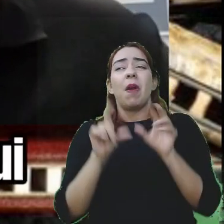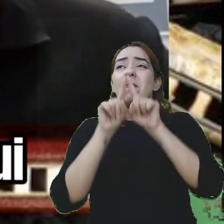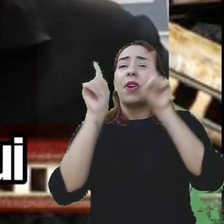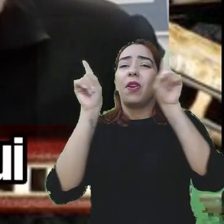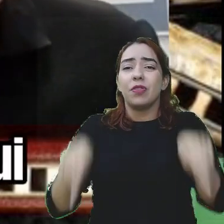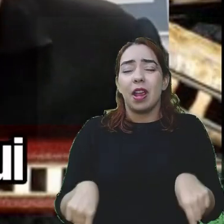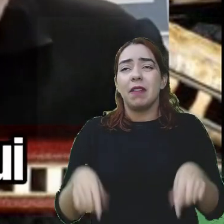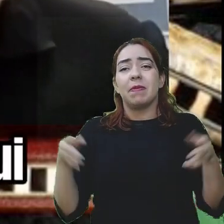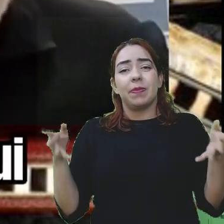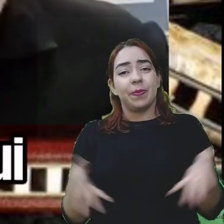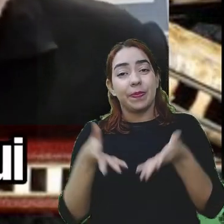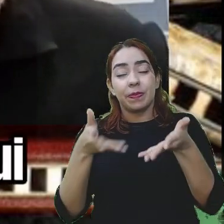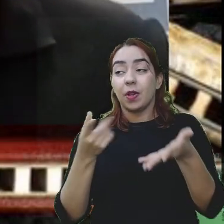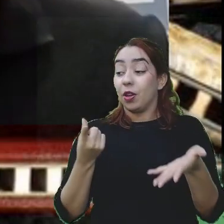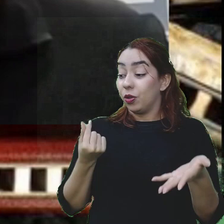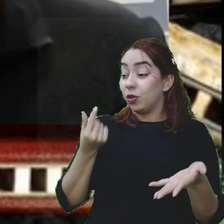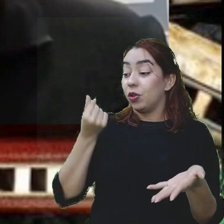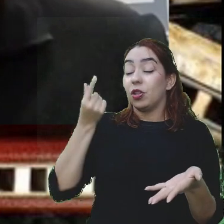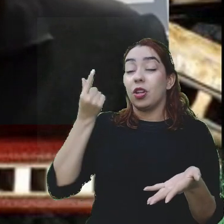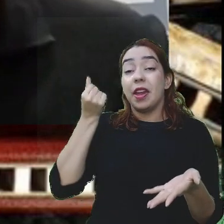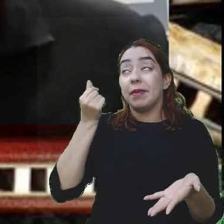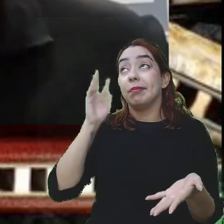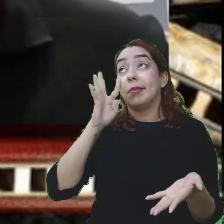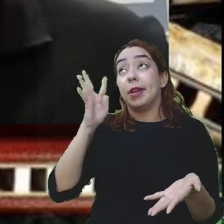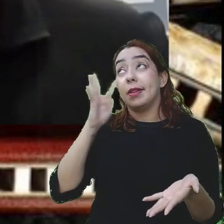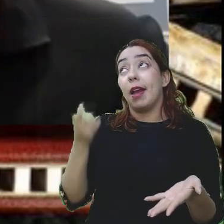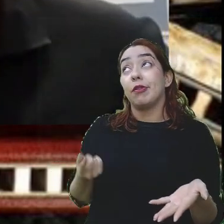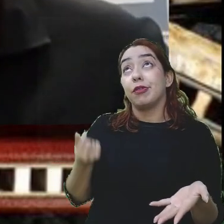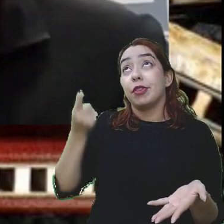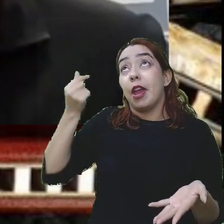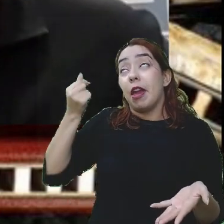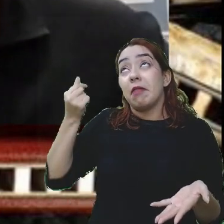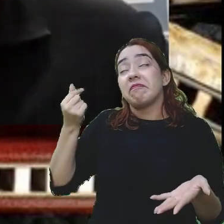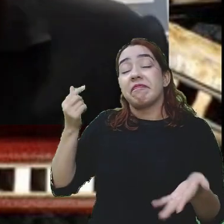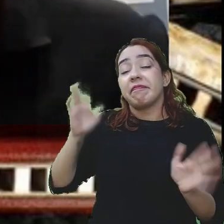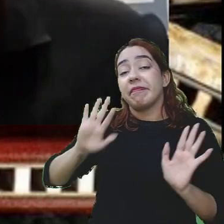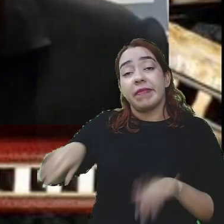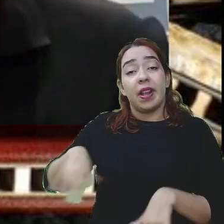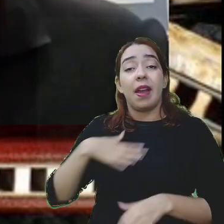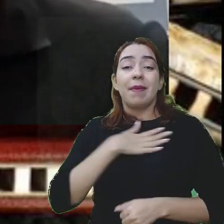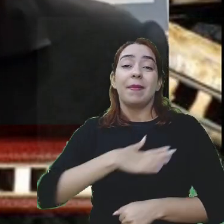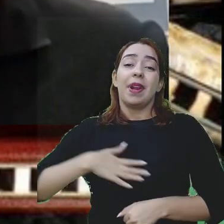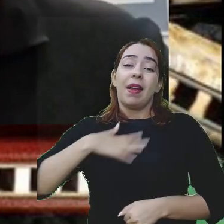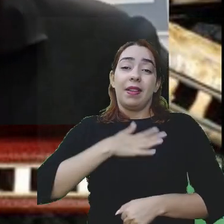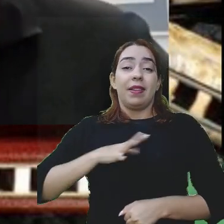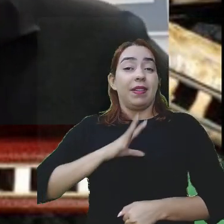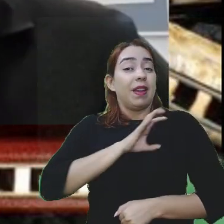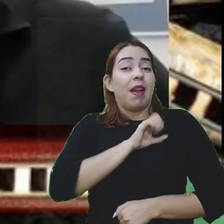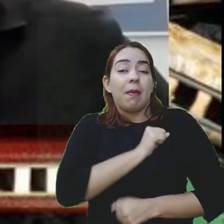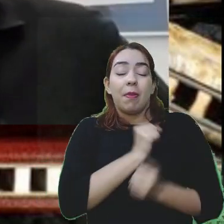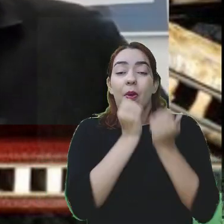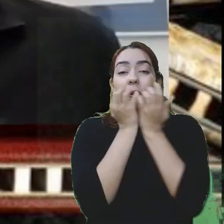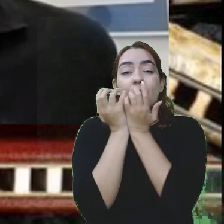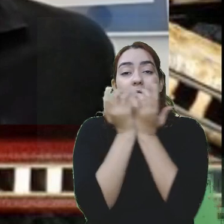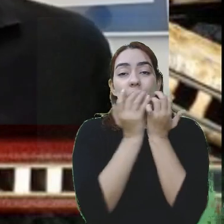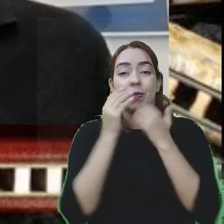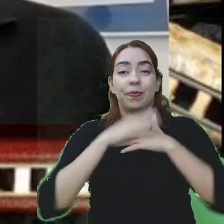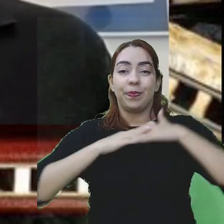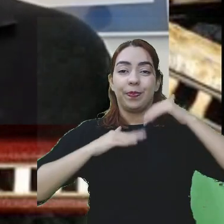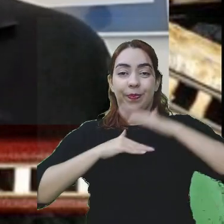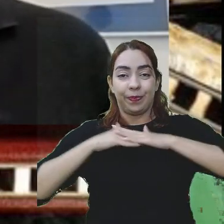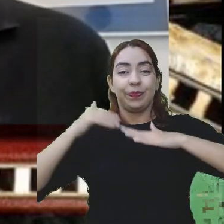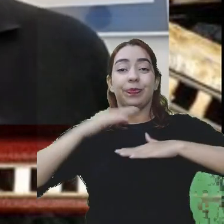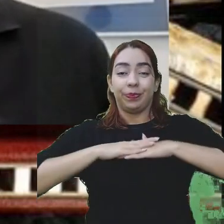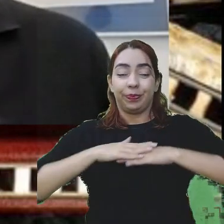cara, por dinheiro a gente não está aqui. Então, é por prazer, por querer e por amar esse instrumento.